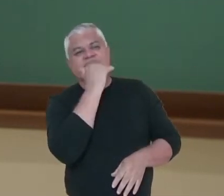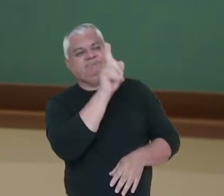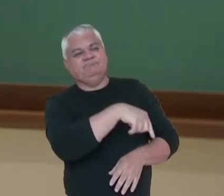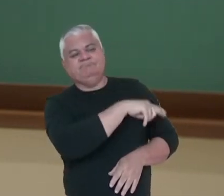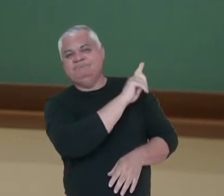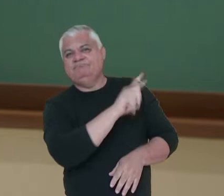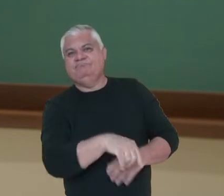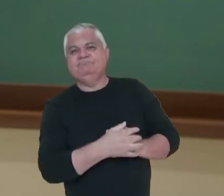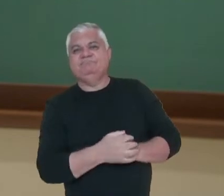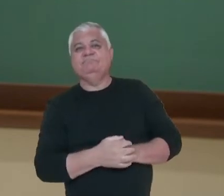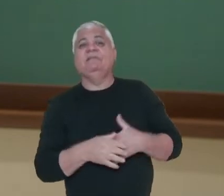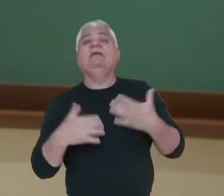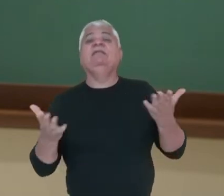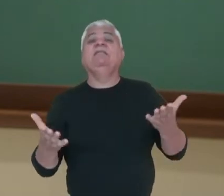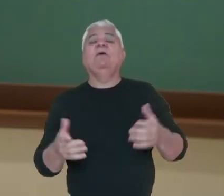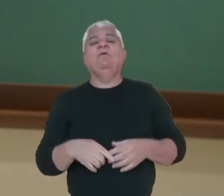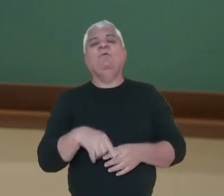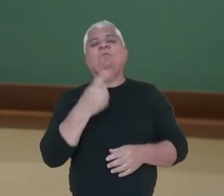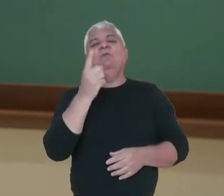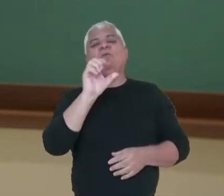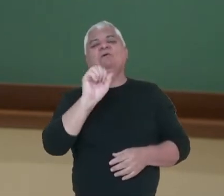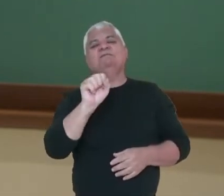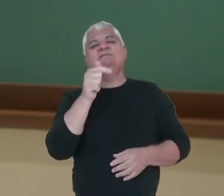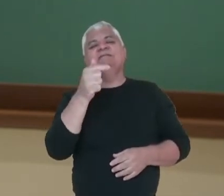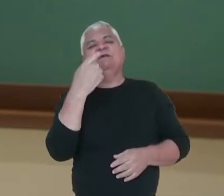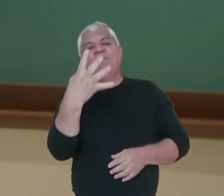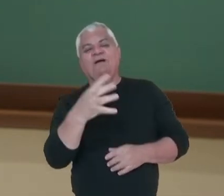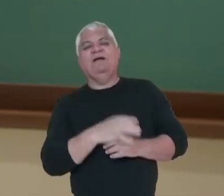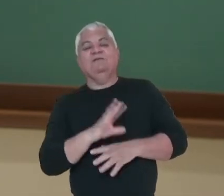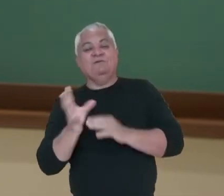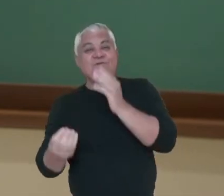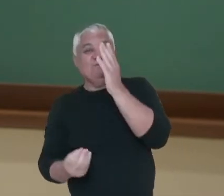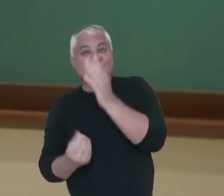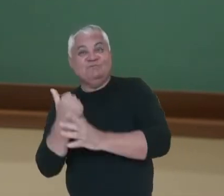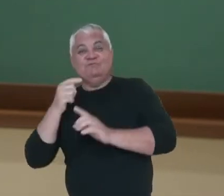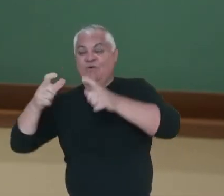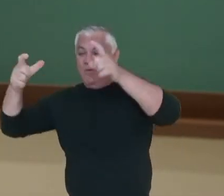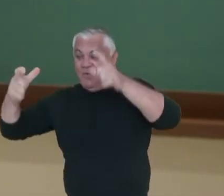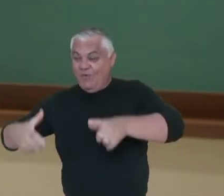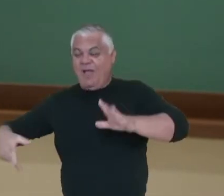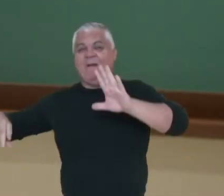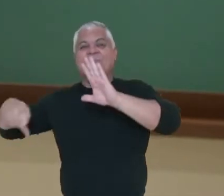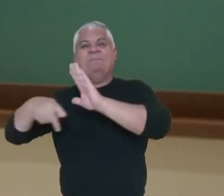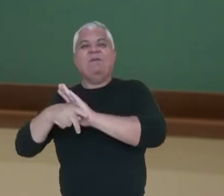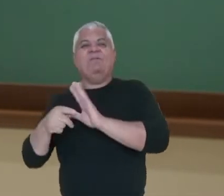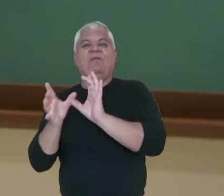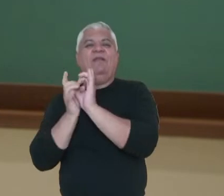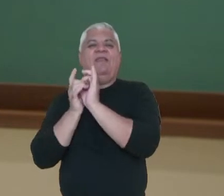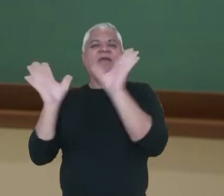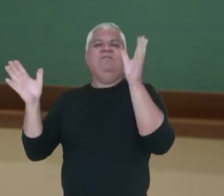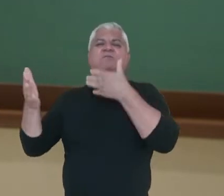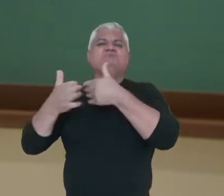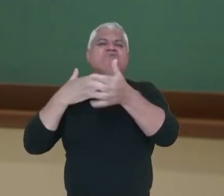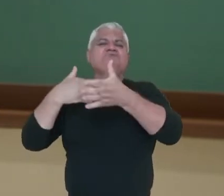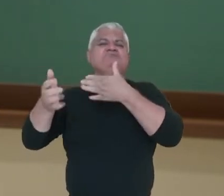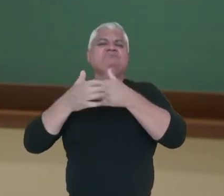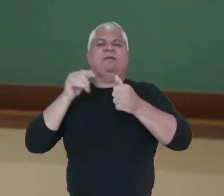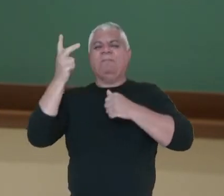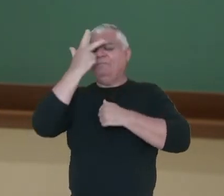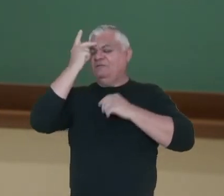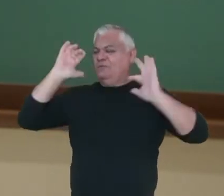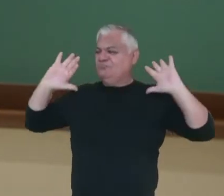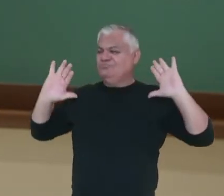salões oficiais. Em 1874, nós temos um salão não oficial, e esse salão não oficial vai pegar todos esses pintores que fazem uma pintura fora